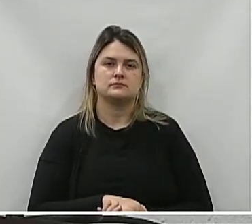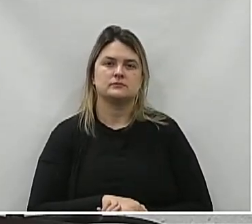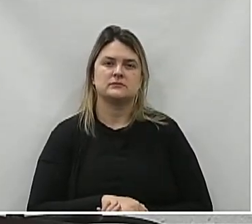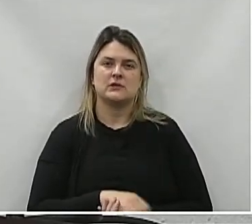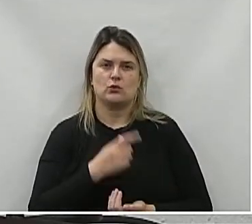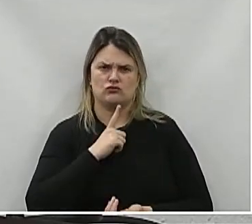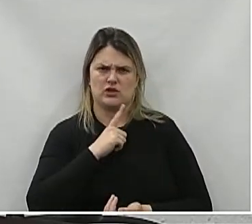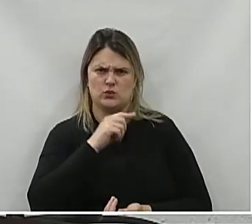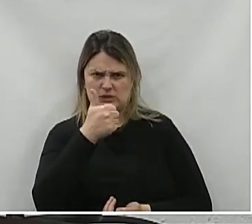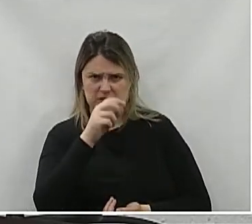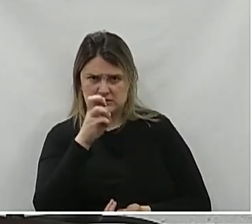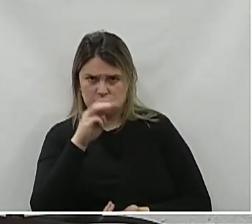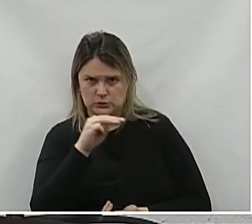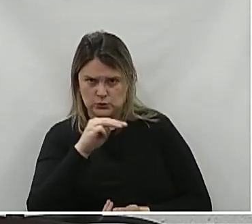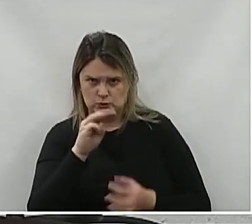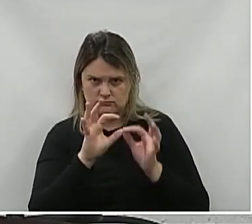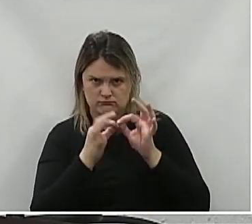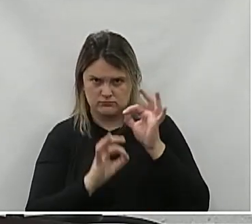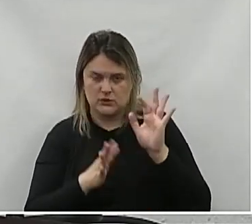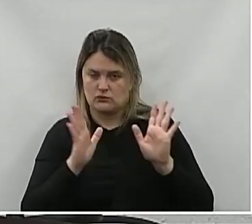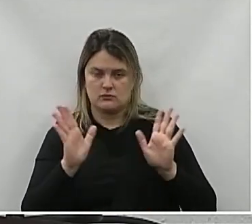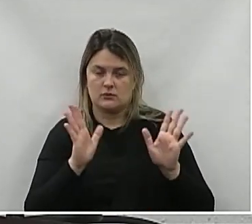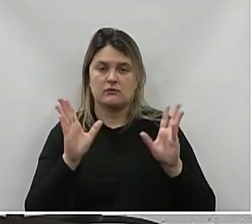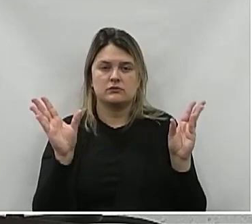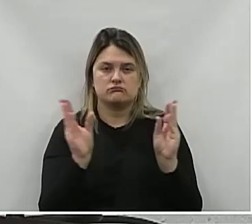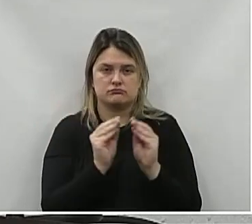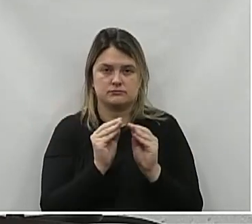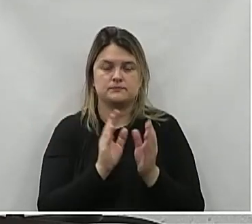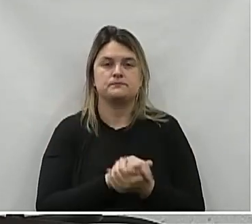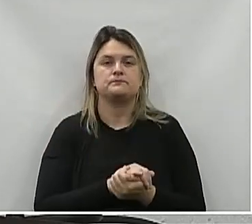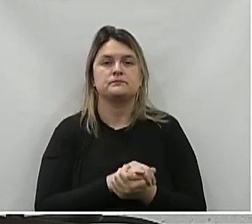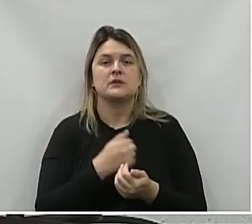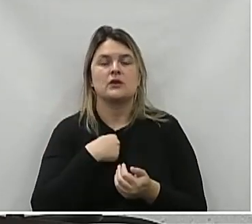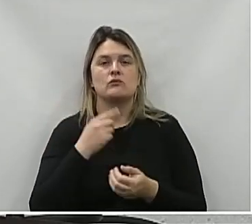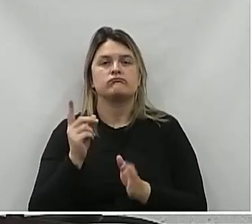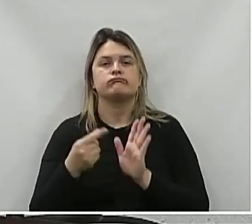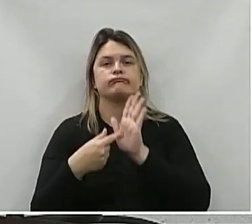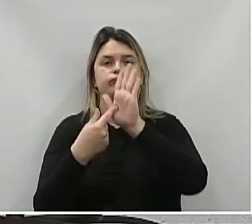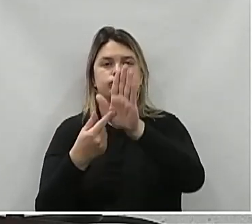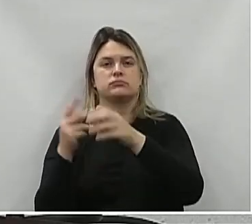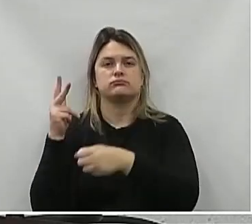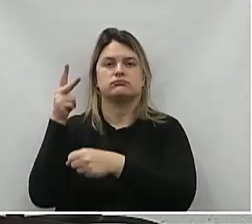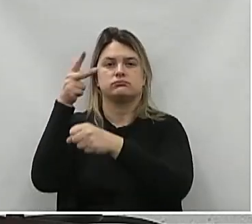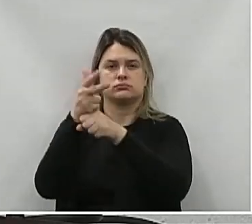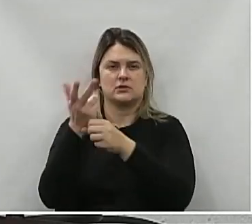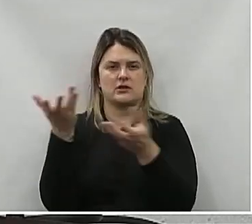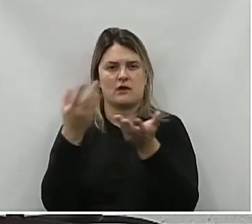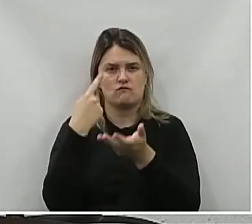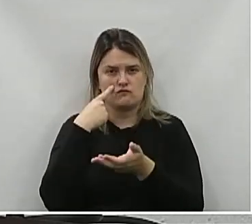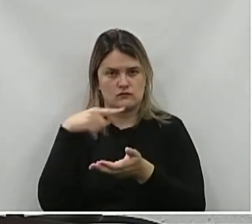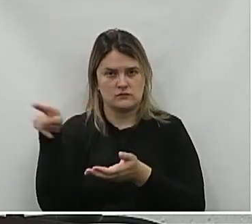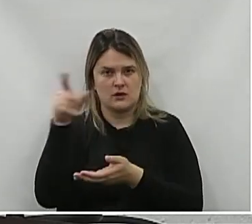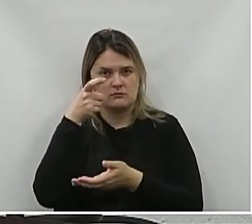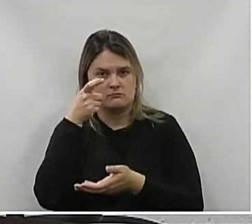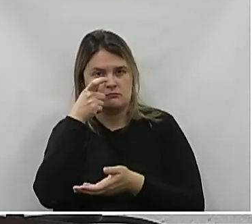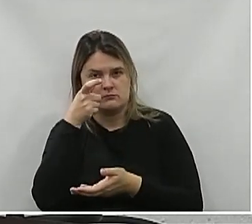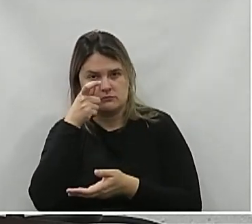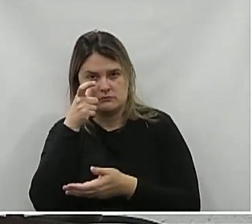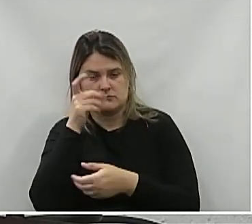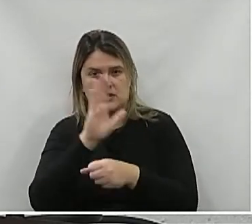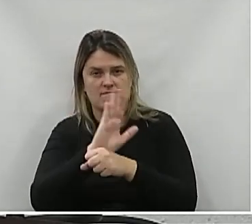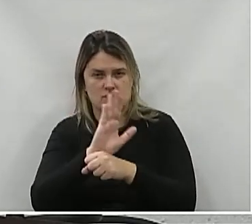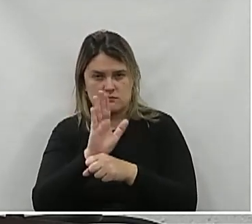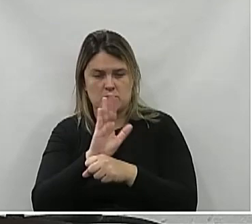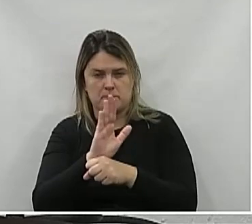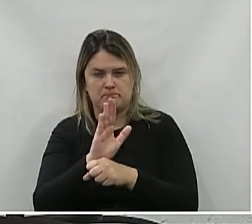também, não é diferente. Então, eu trouxe um vídeo que eu gostaria que vocês prestassem atenção, que